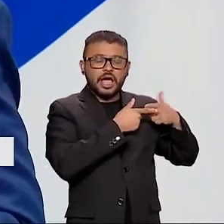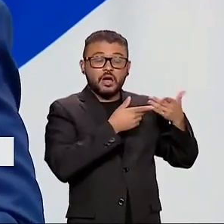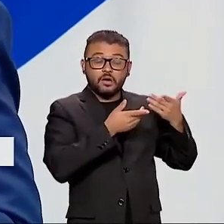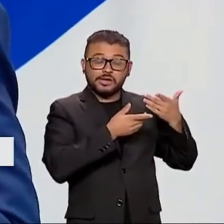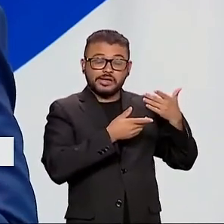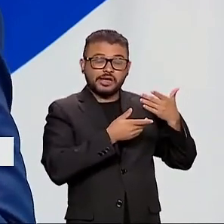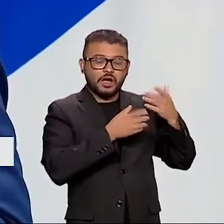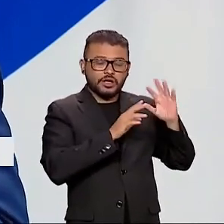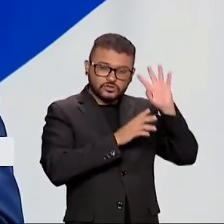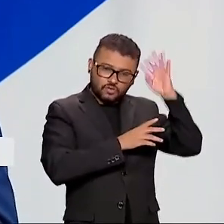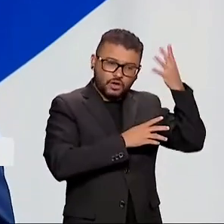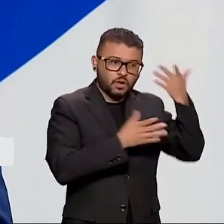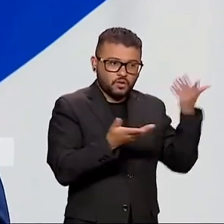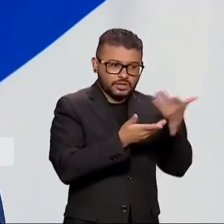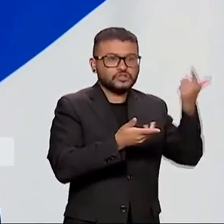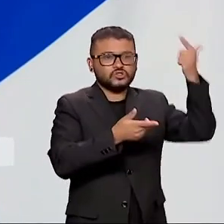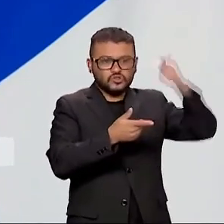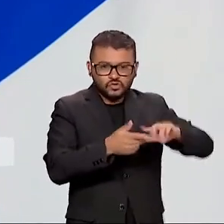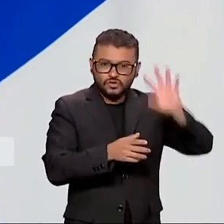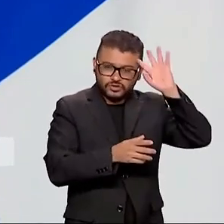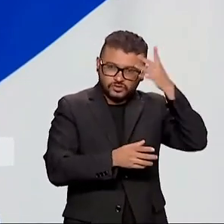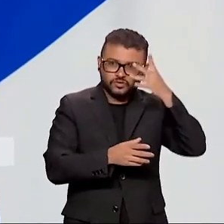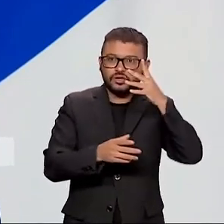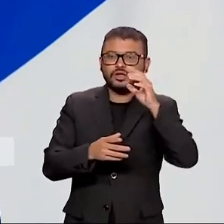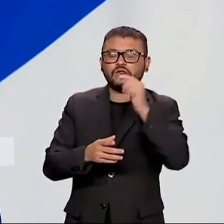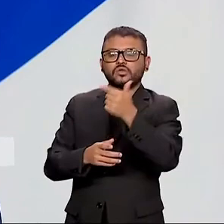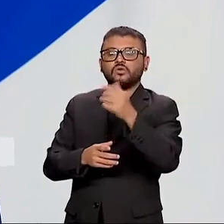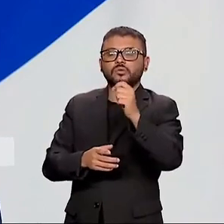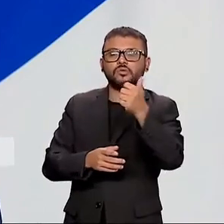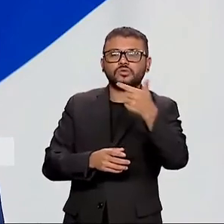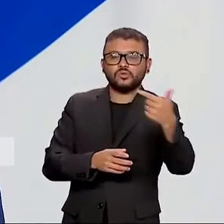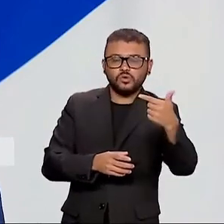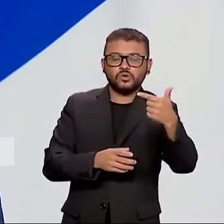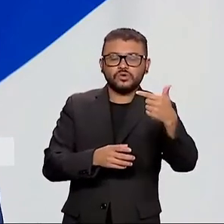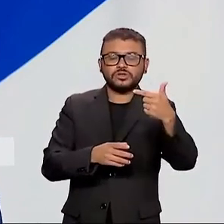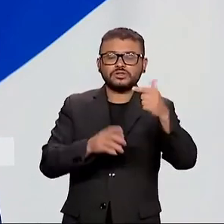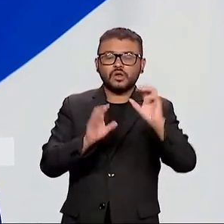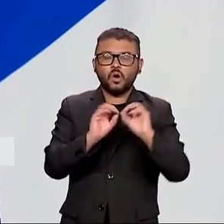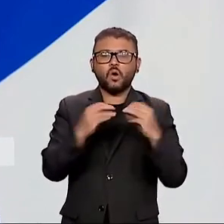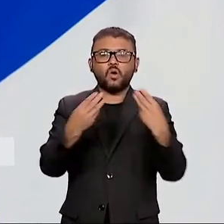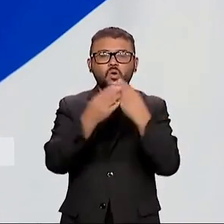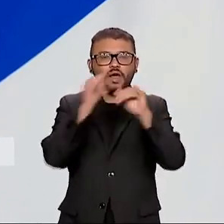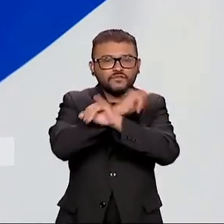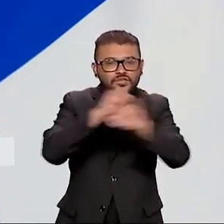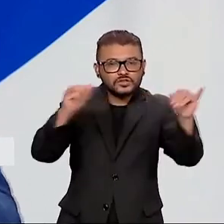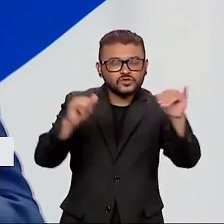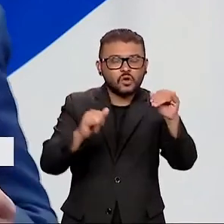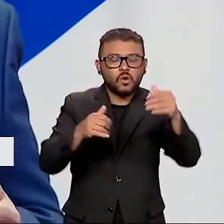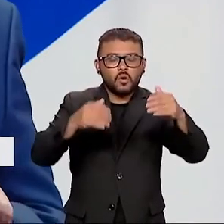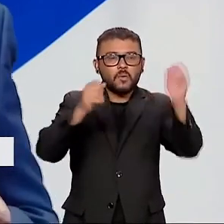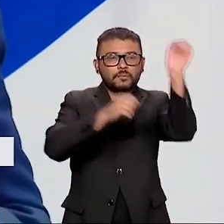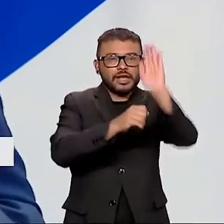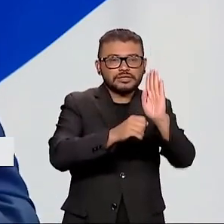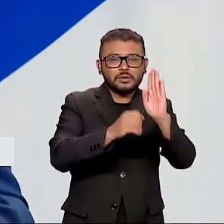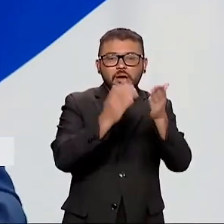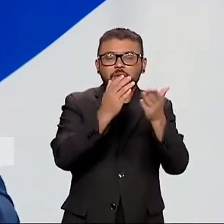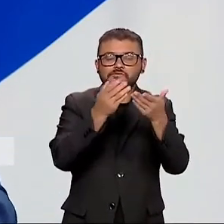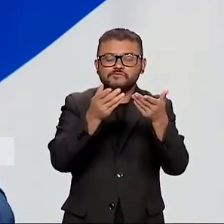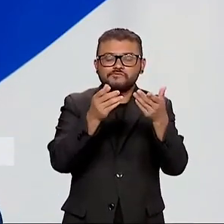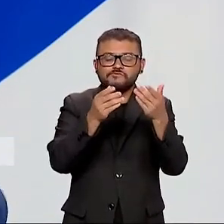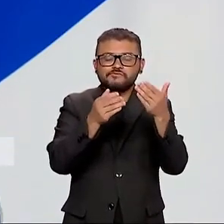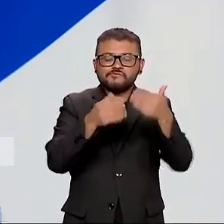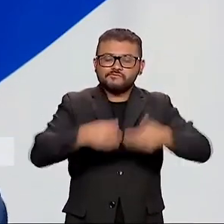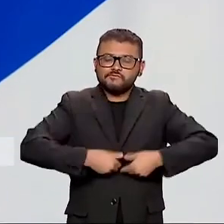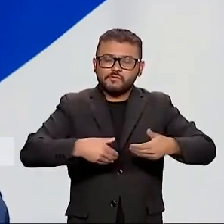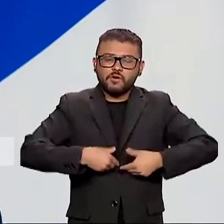seja, vocês sabem que em 2012 a ONU anunciou o Brasil fora do mapa da fome. Em 2023 a gente tem